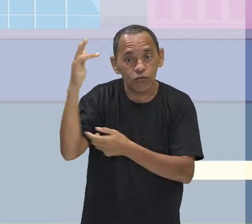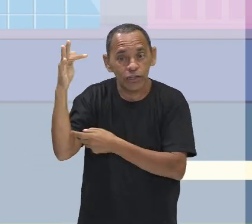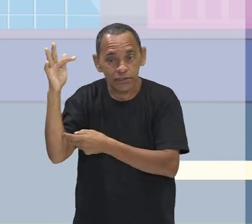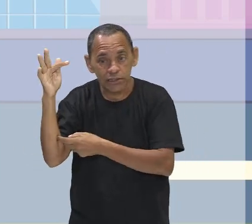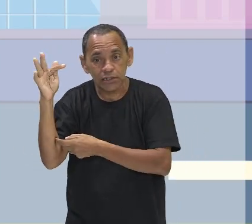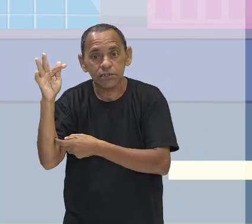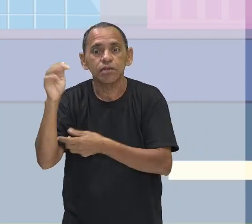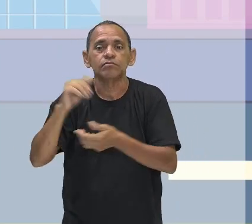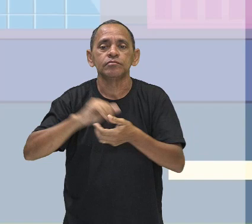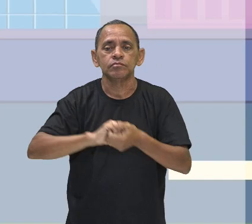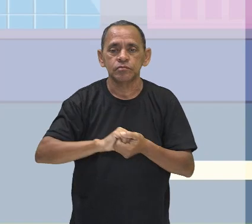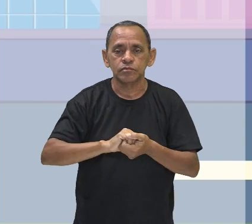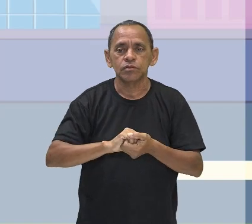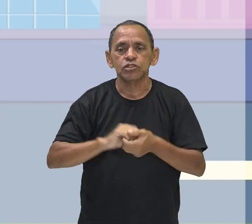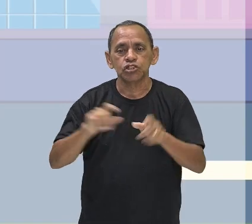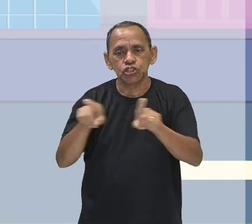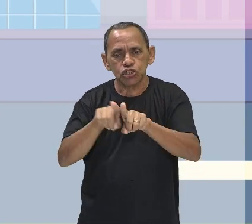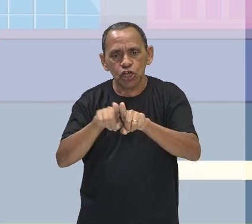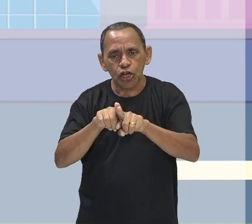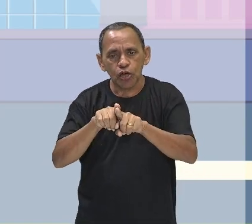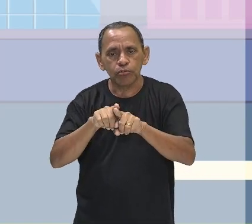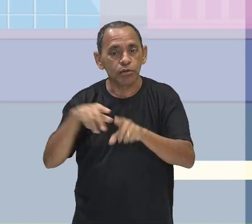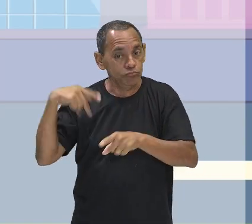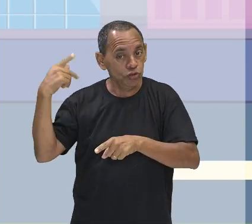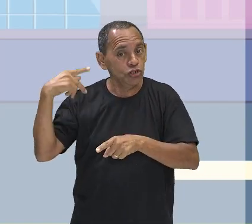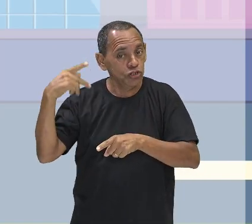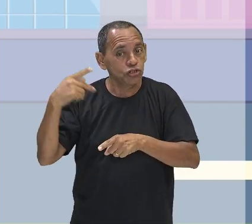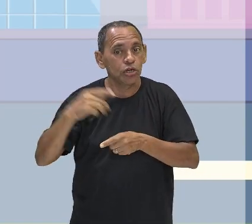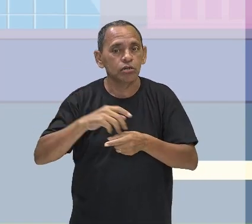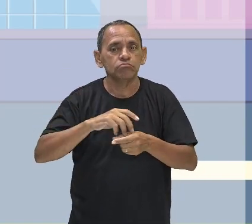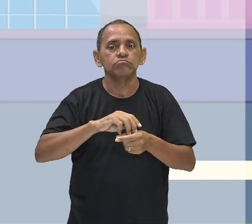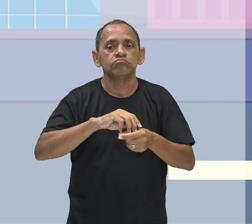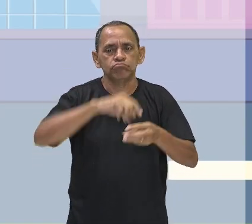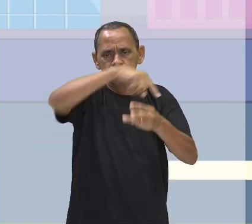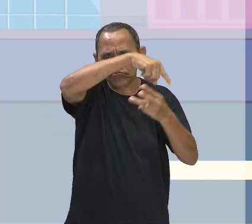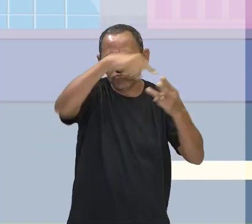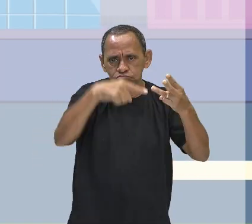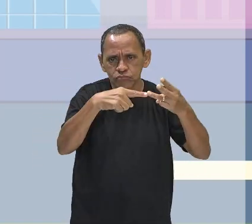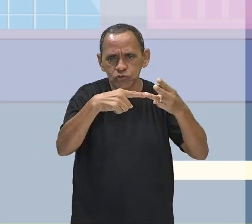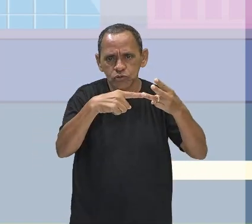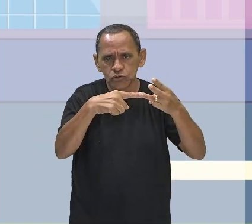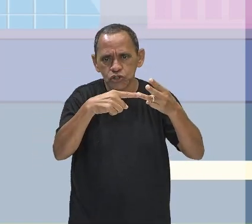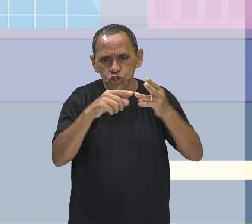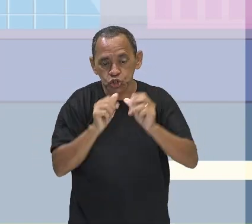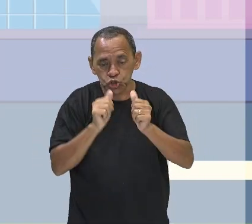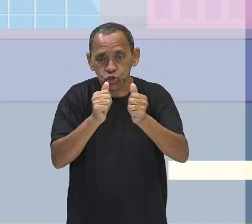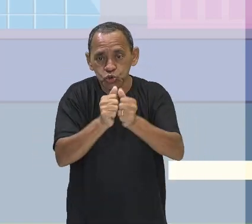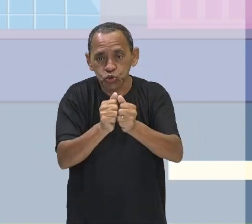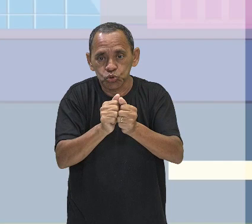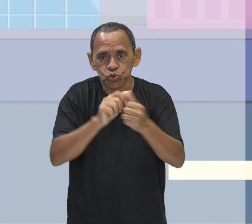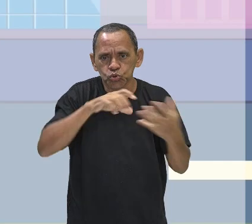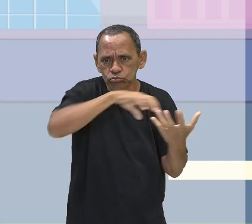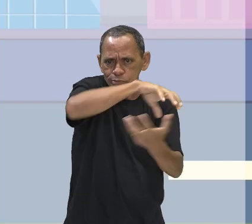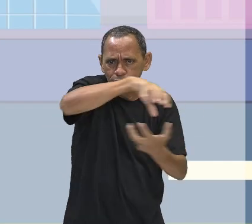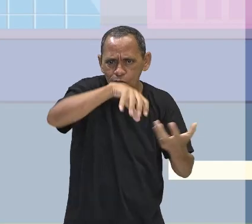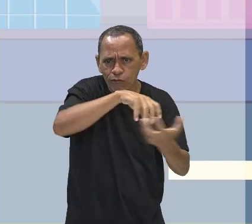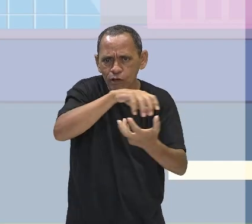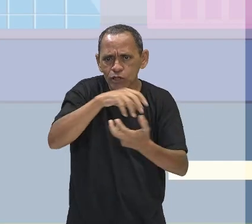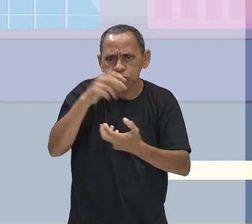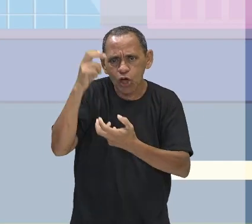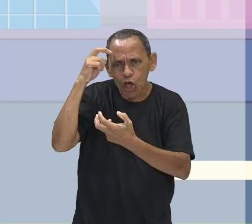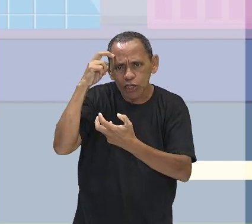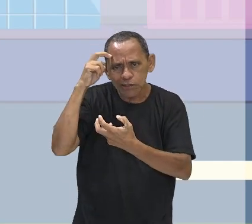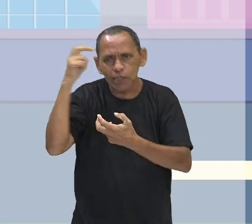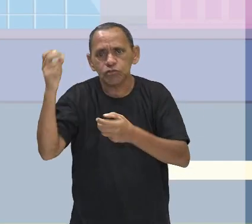Francesa, que foi a Revolução Política. E depois, tudo junto, teve a Revolução